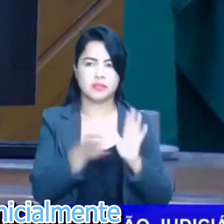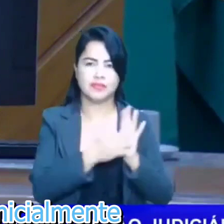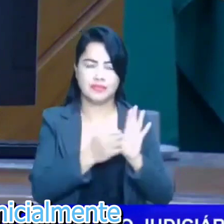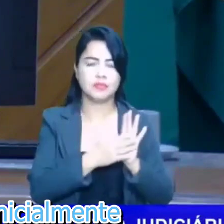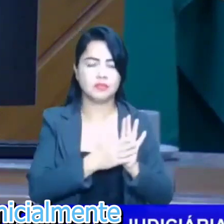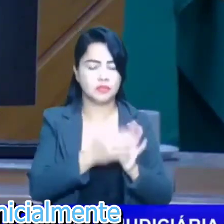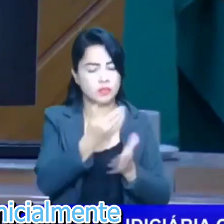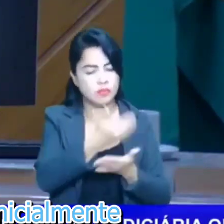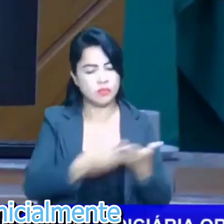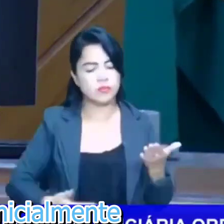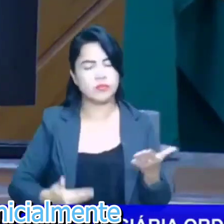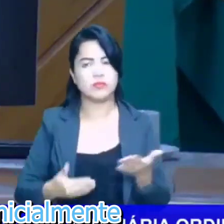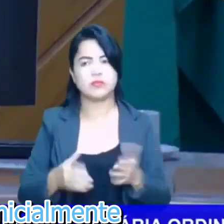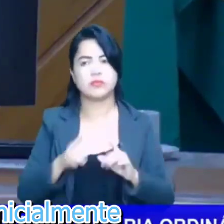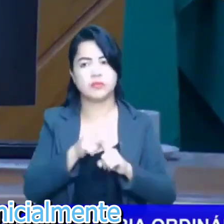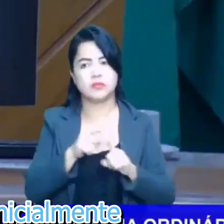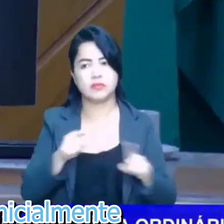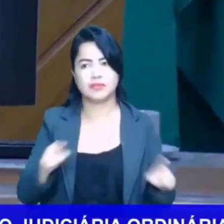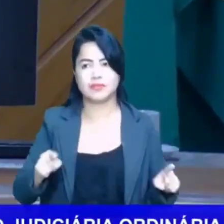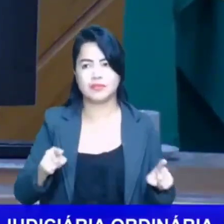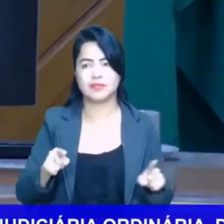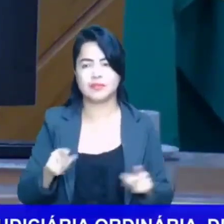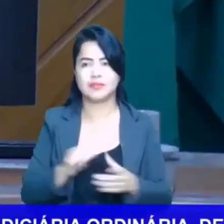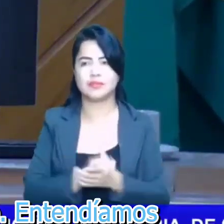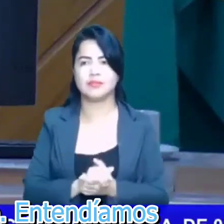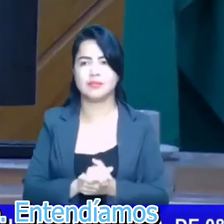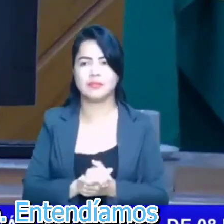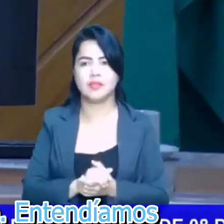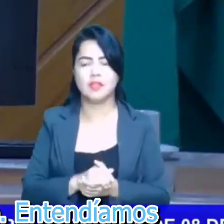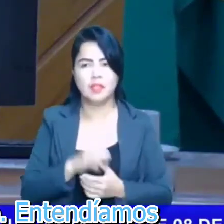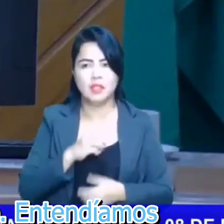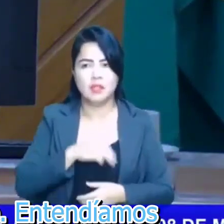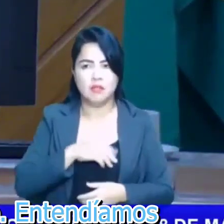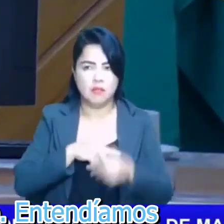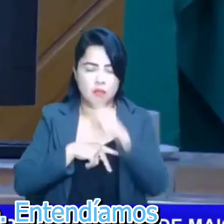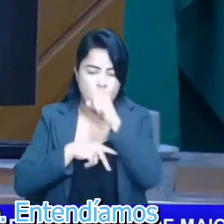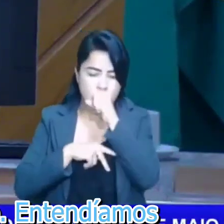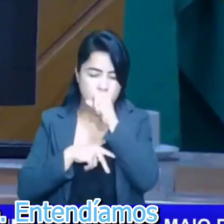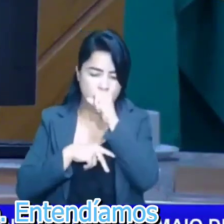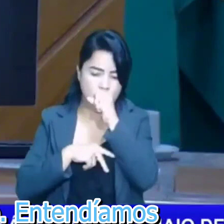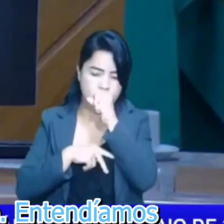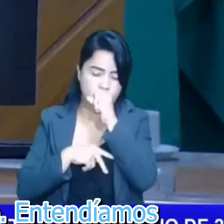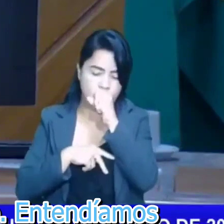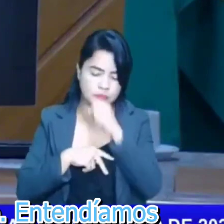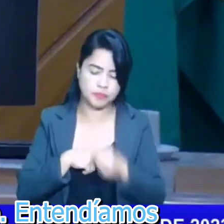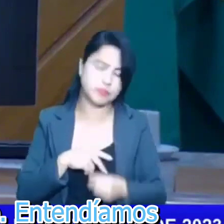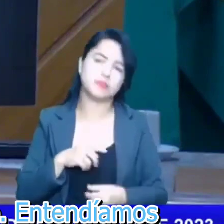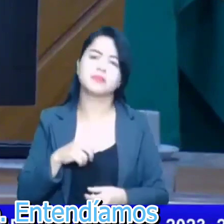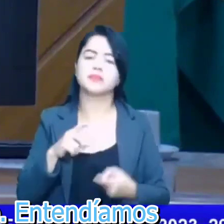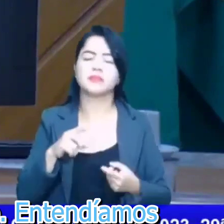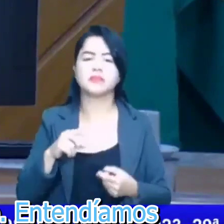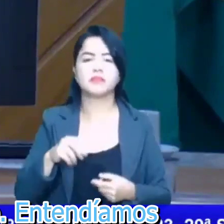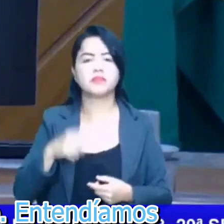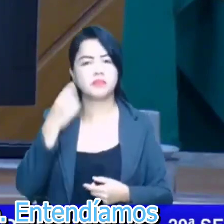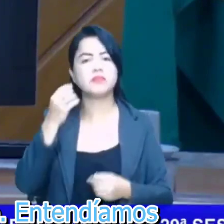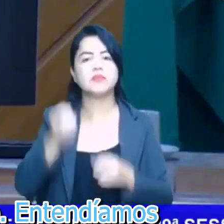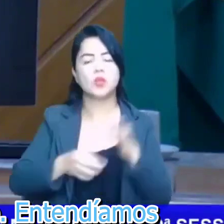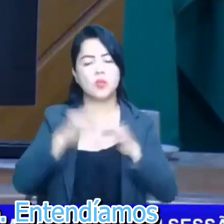de conter. Mas, como eu disse inicialmente, o Ministério Público Eleitoral evoluiu o seu